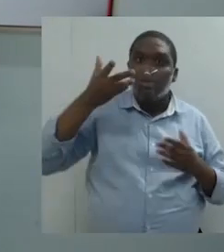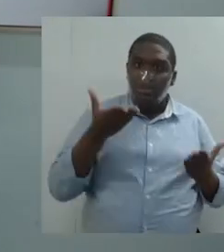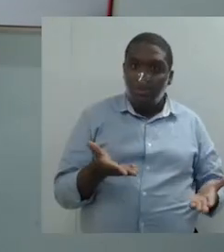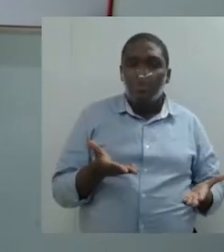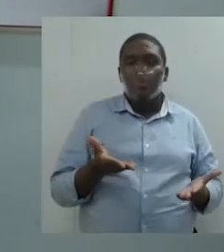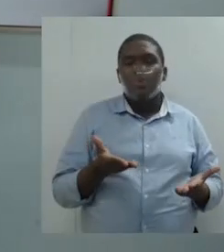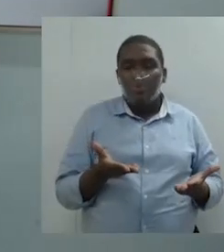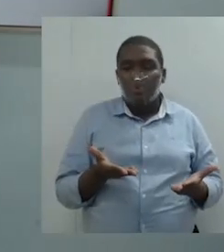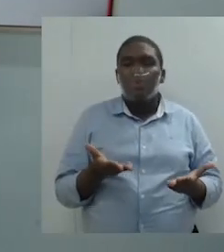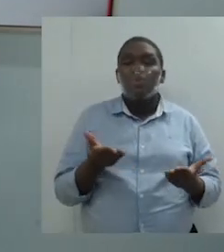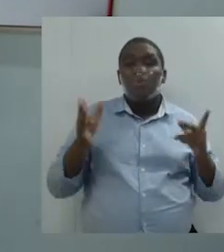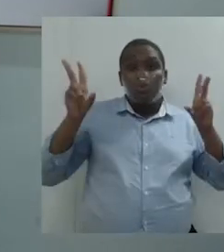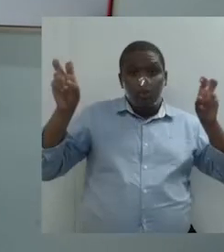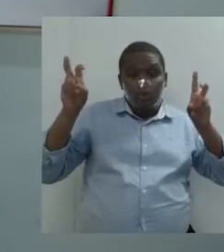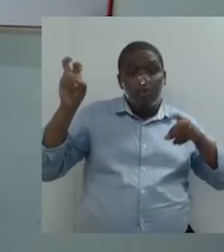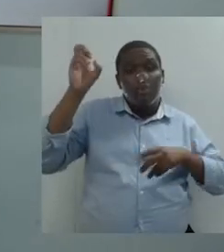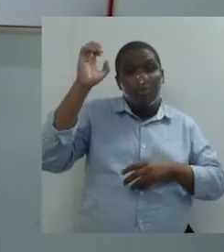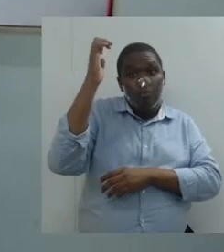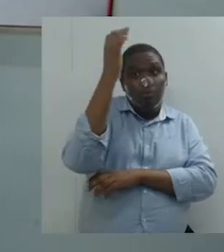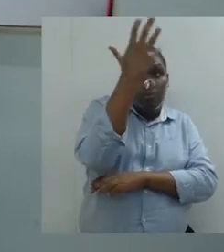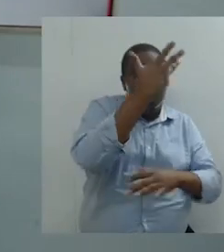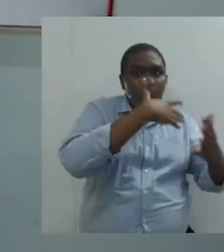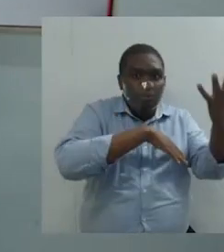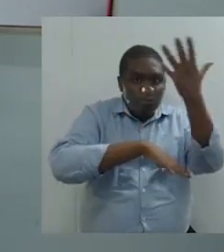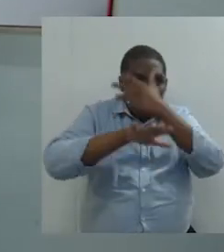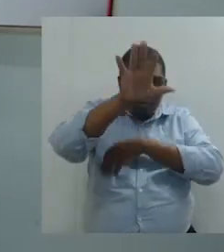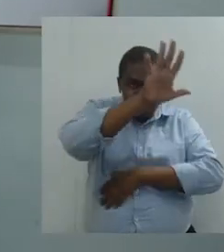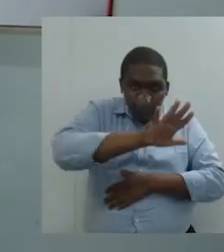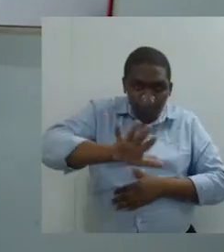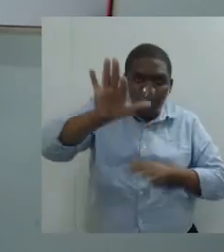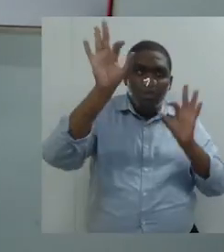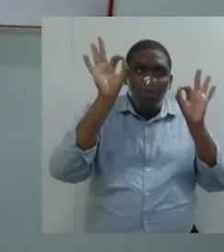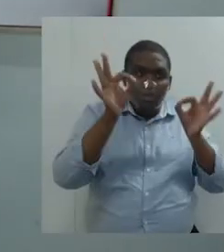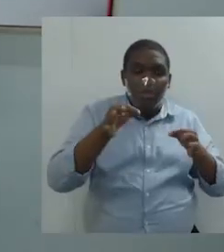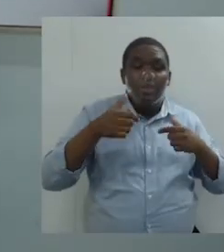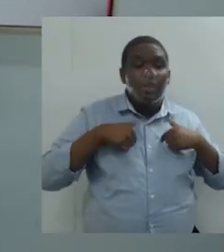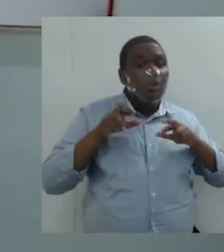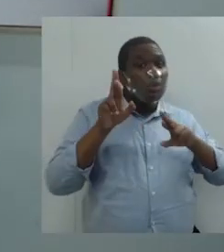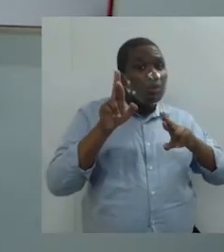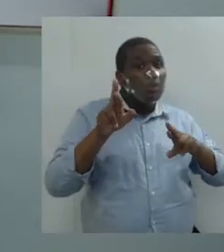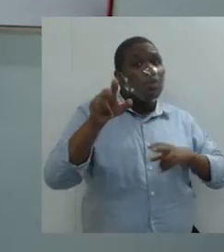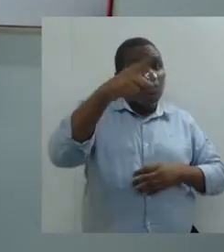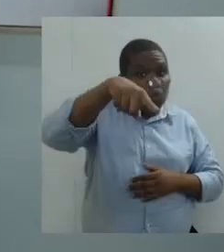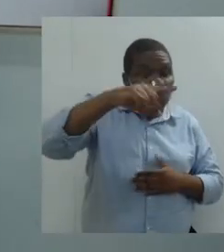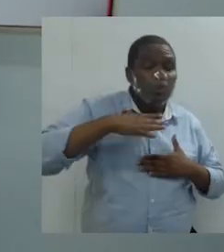reflexão sobre paisagem. Certo?